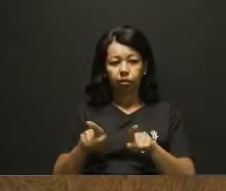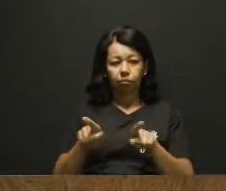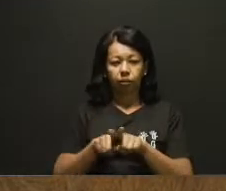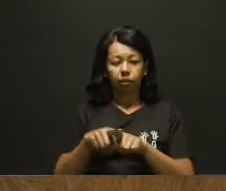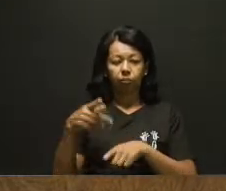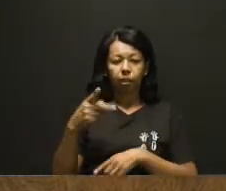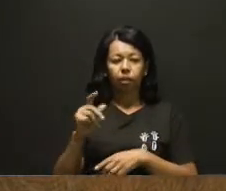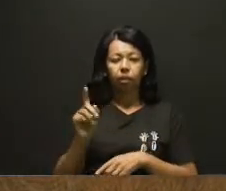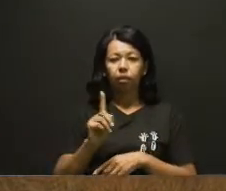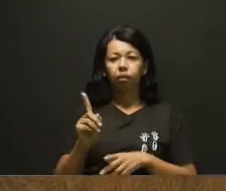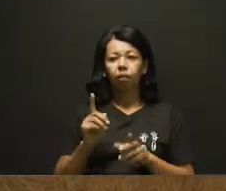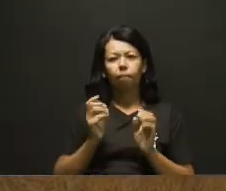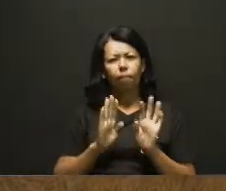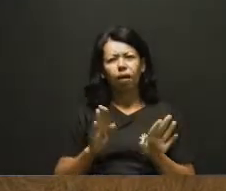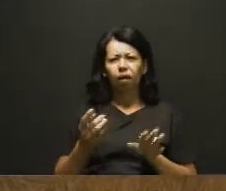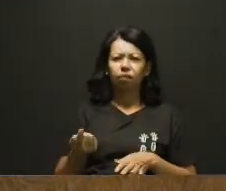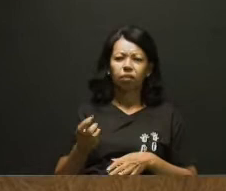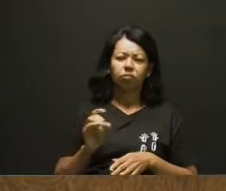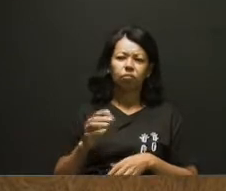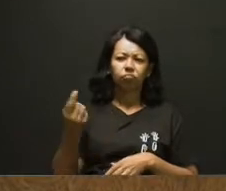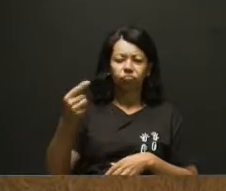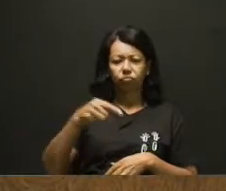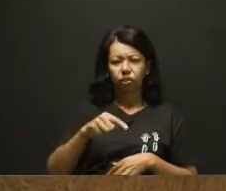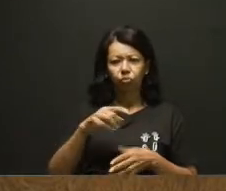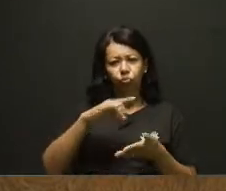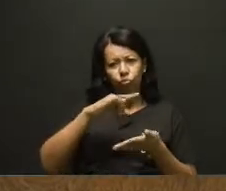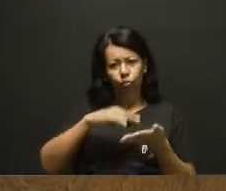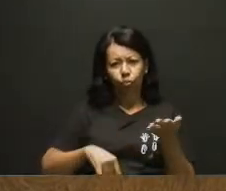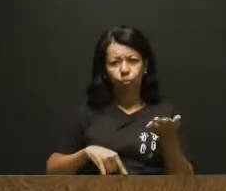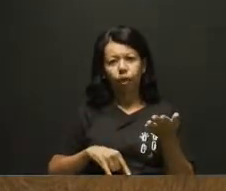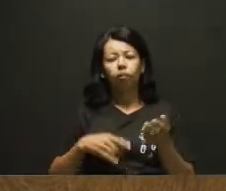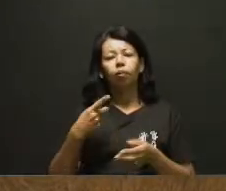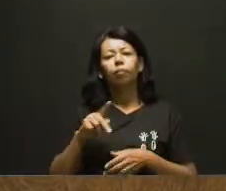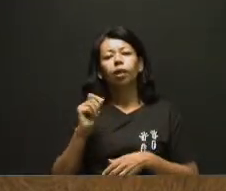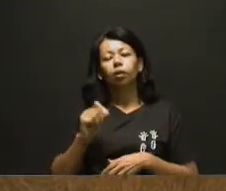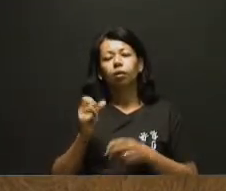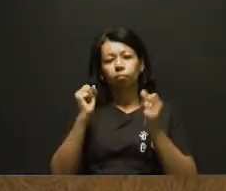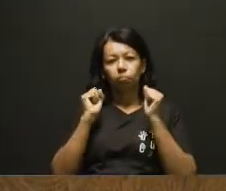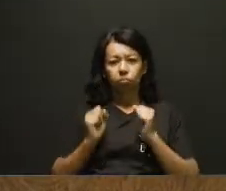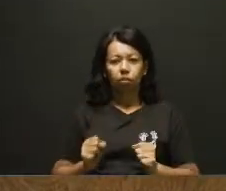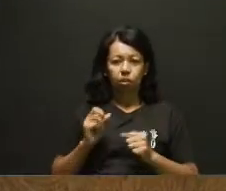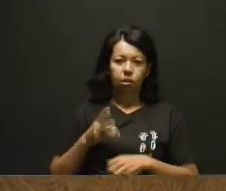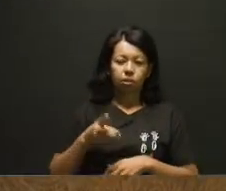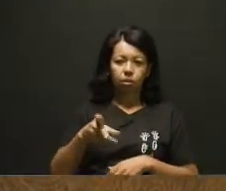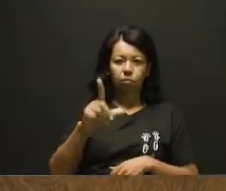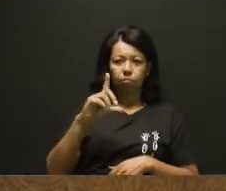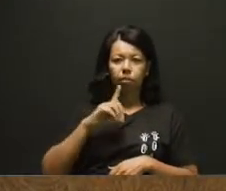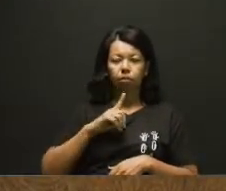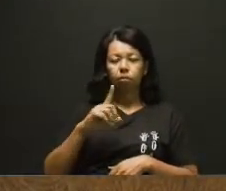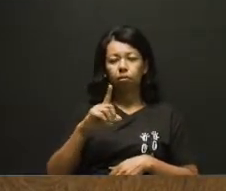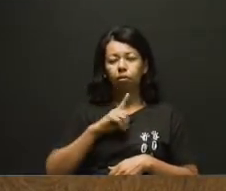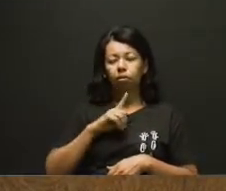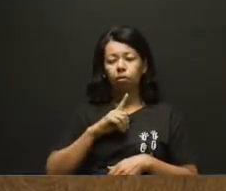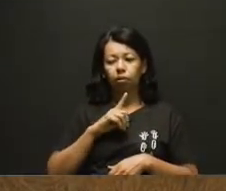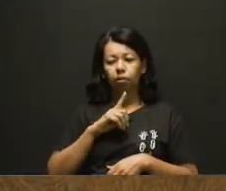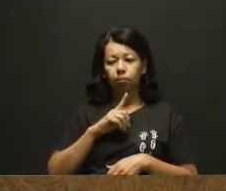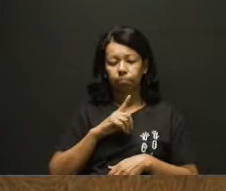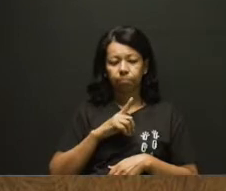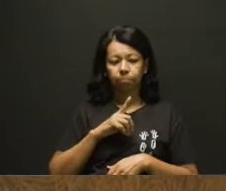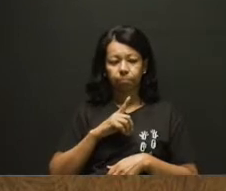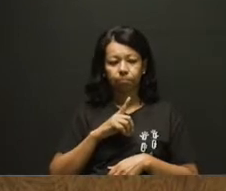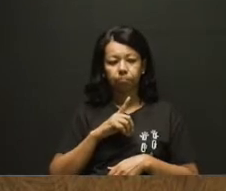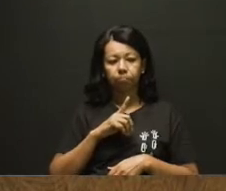que a gente não pare por aqui um documento pra que a gente possa sempre ter é um